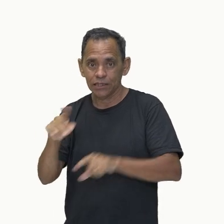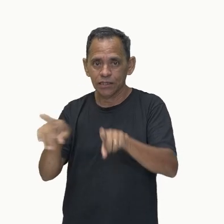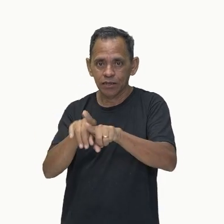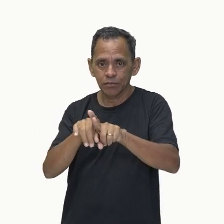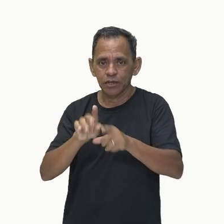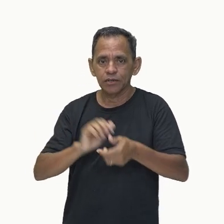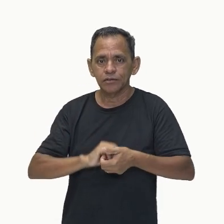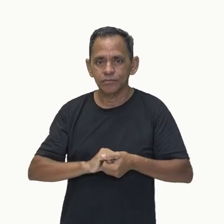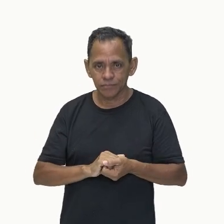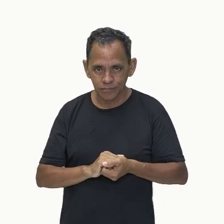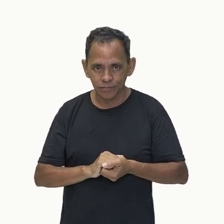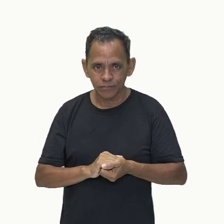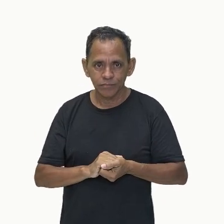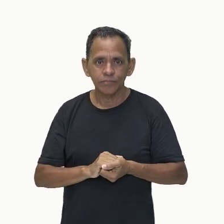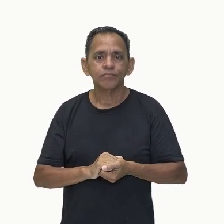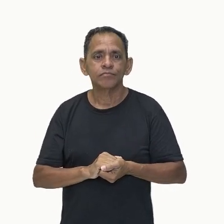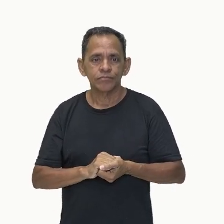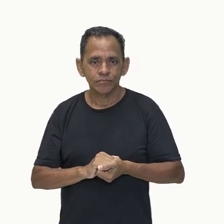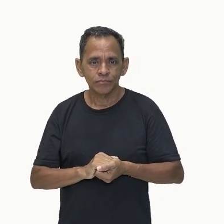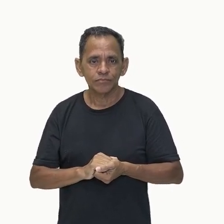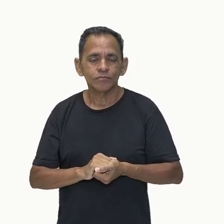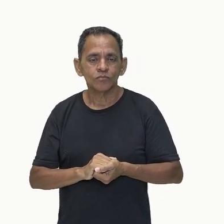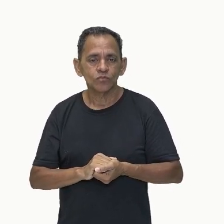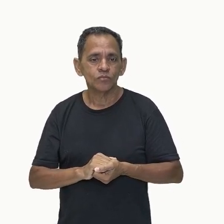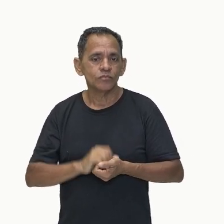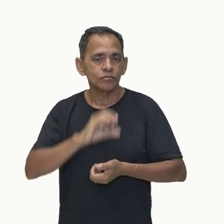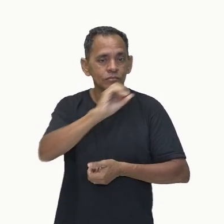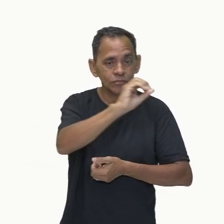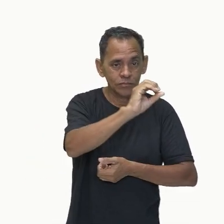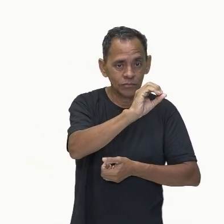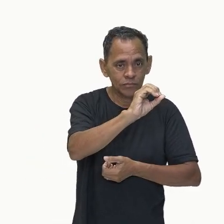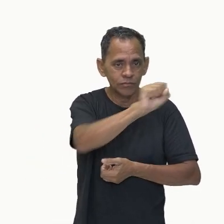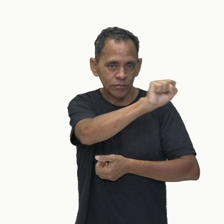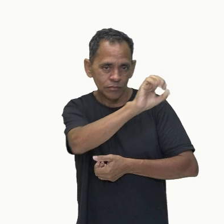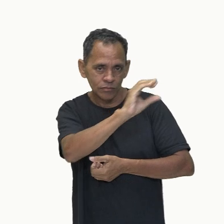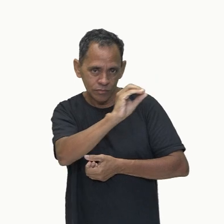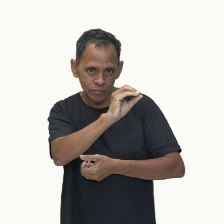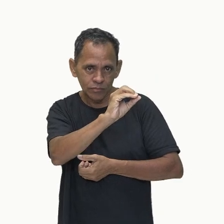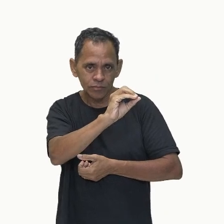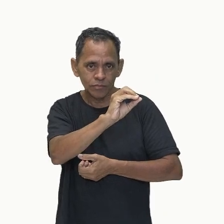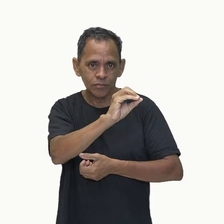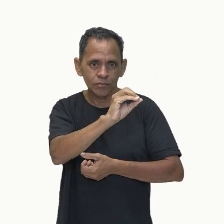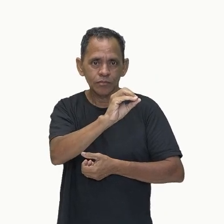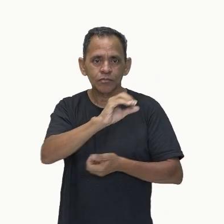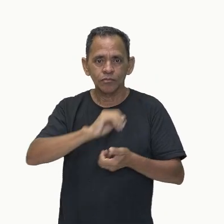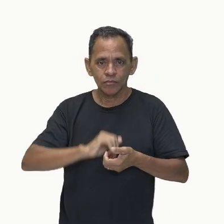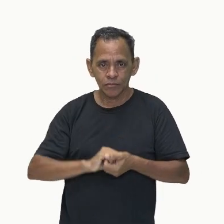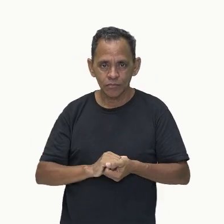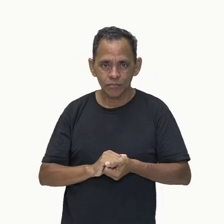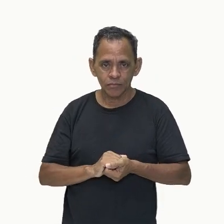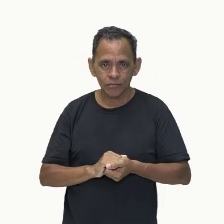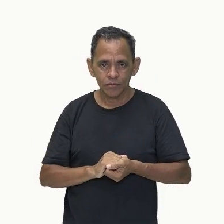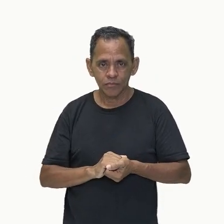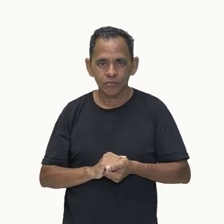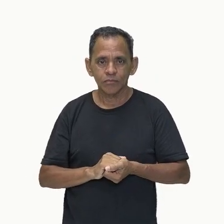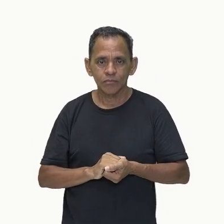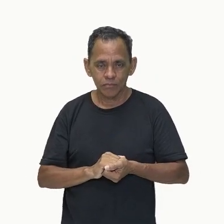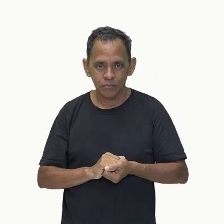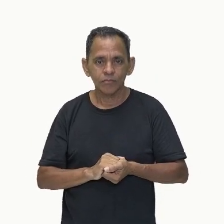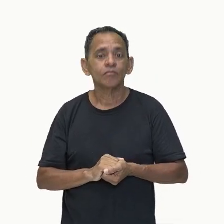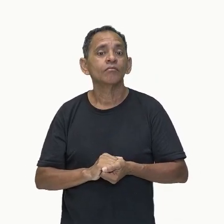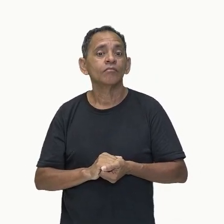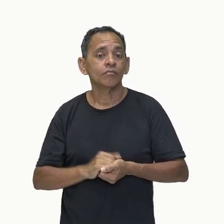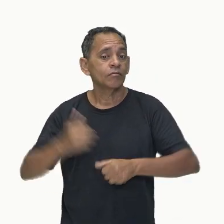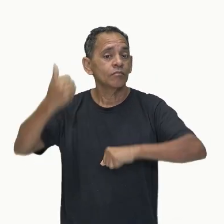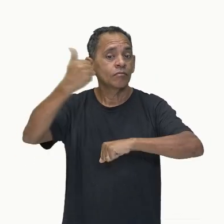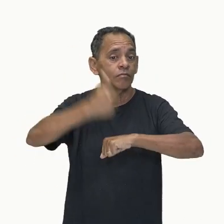bola. Posição inicial. Ei, rápido. Olha para a equação e me diz a posição inicial. É aquilo que está no lugar do S0, né, professor? E